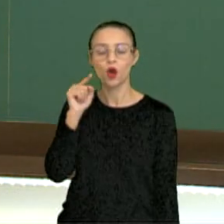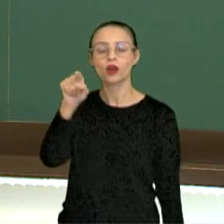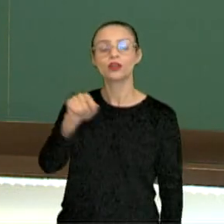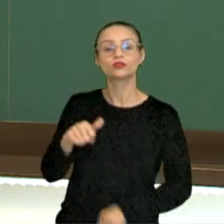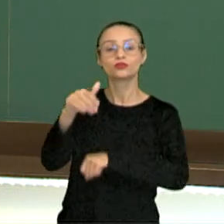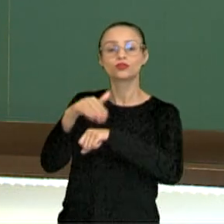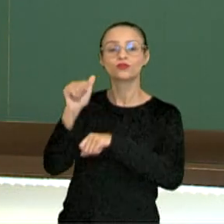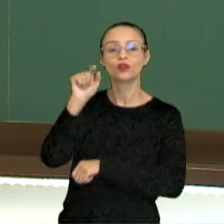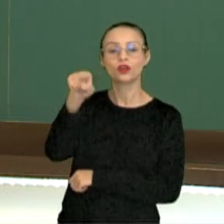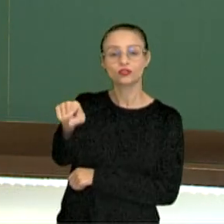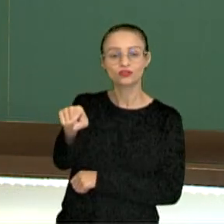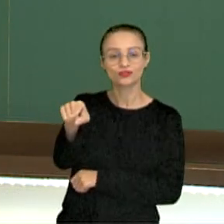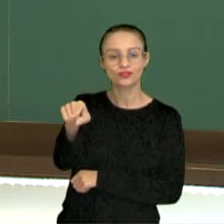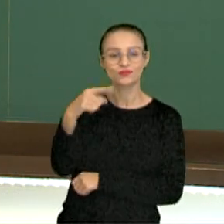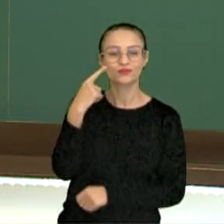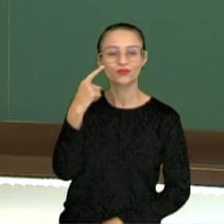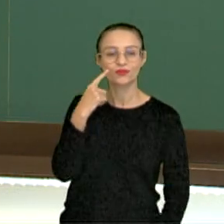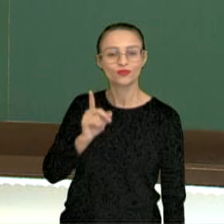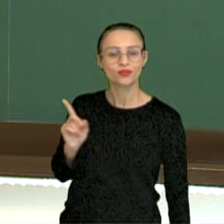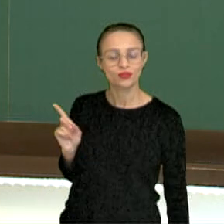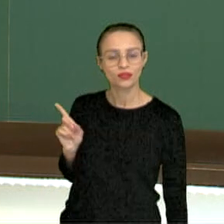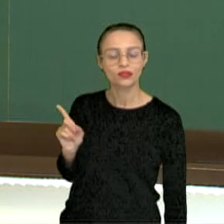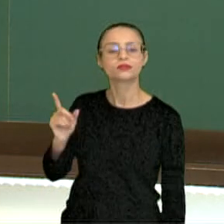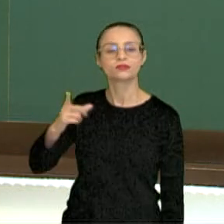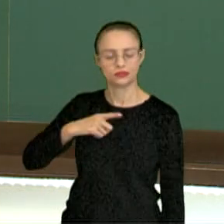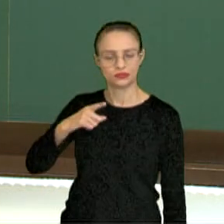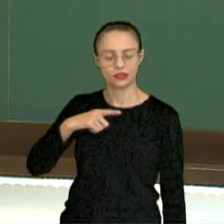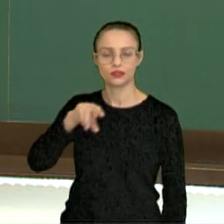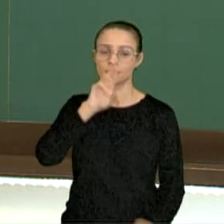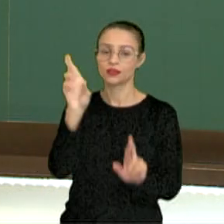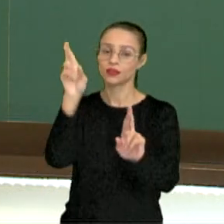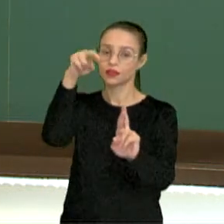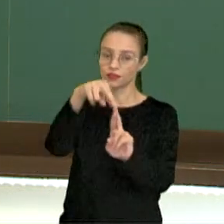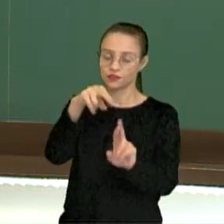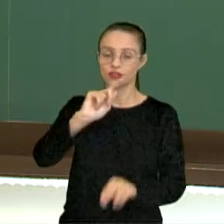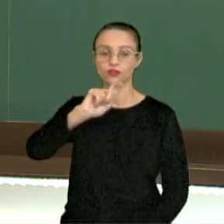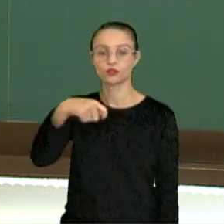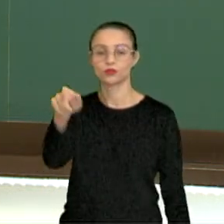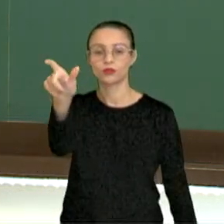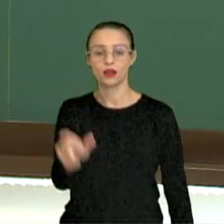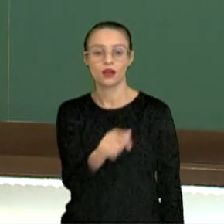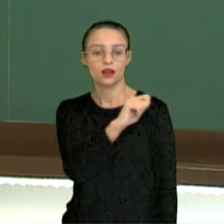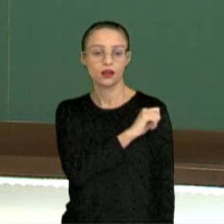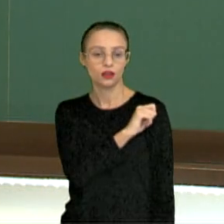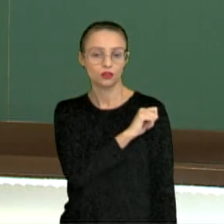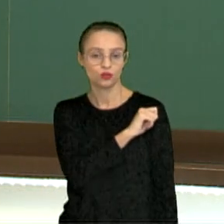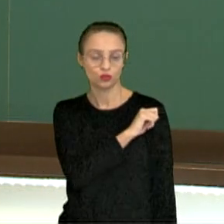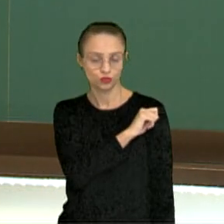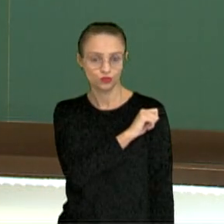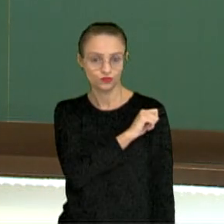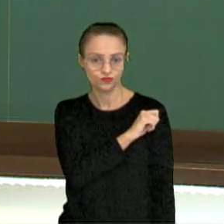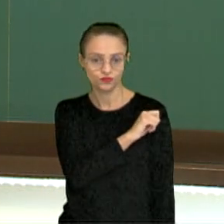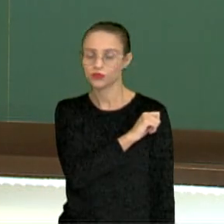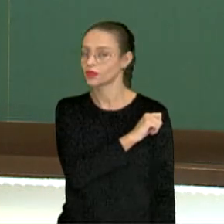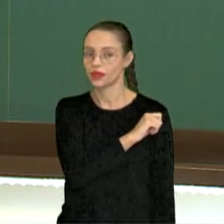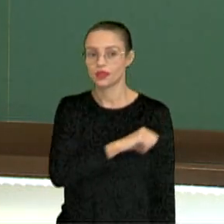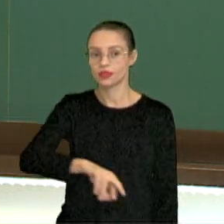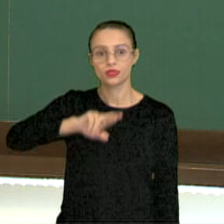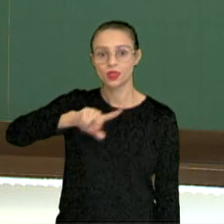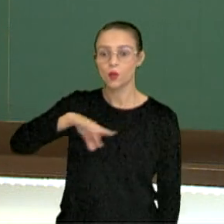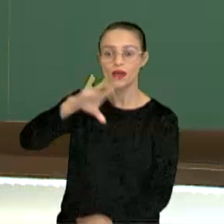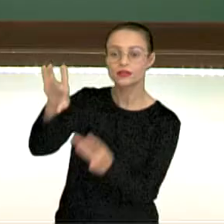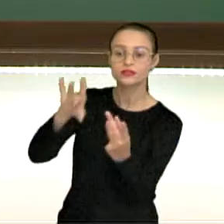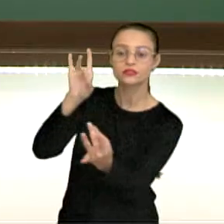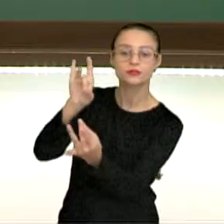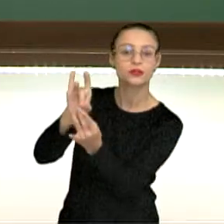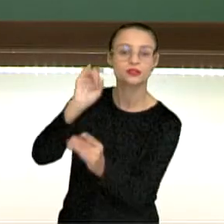Isso mesmo, no vocativo dessa carta temos a referência ao estudante. Não é um estudante em específico,